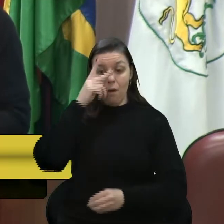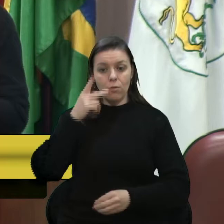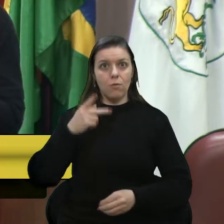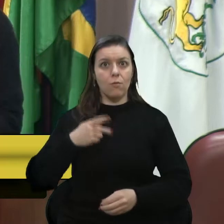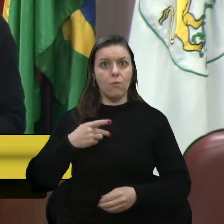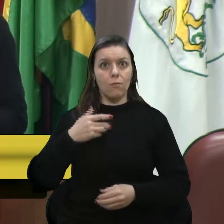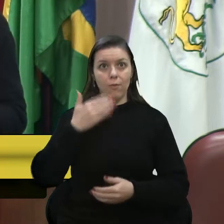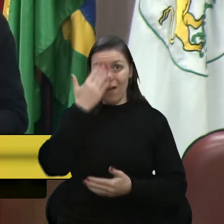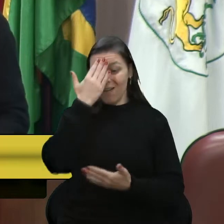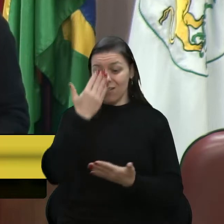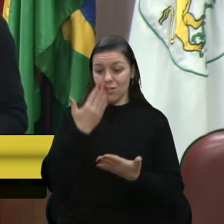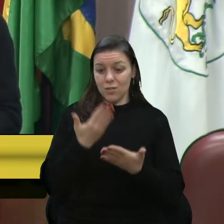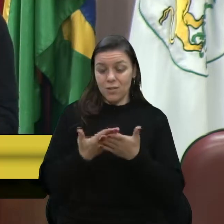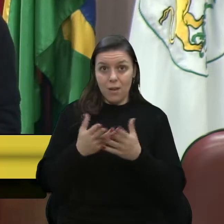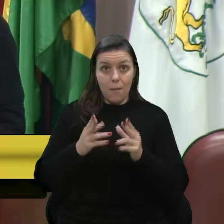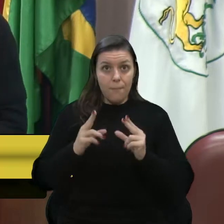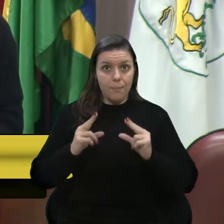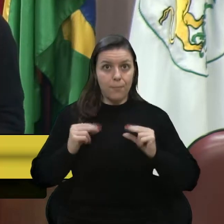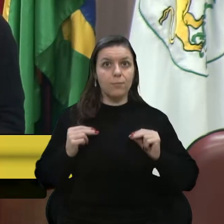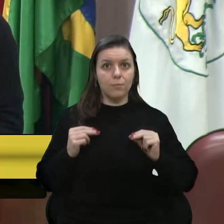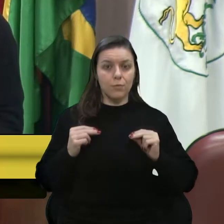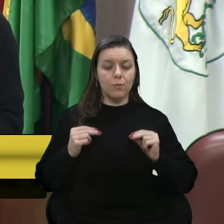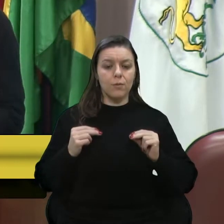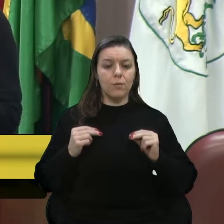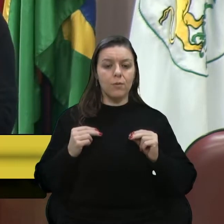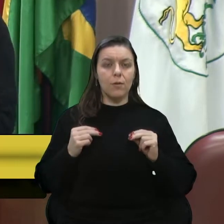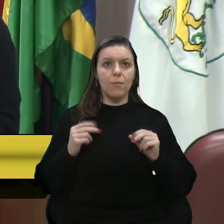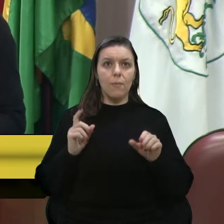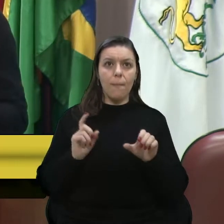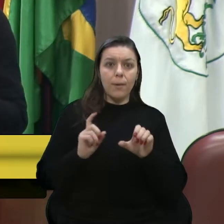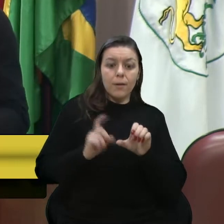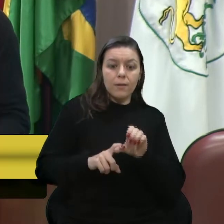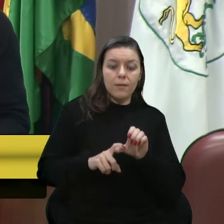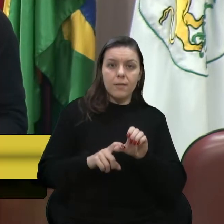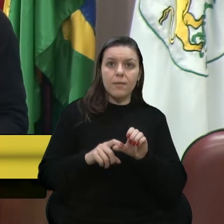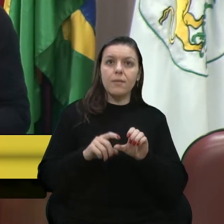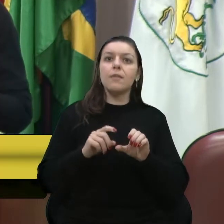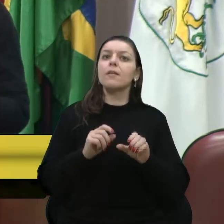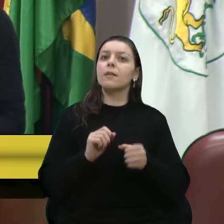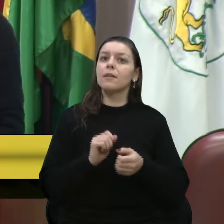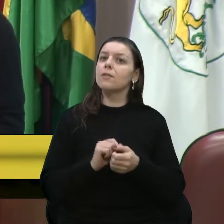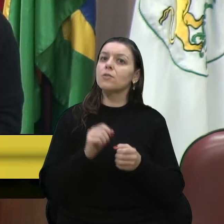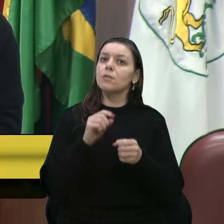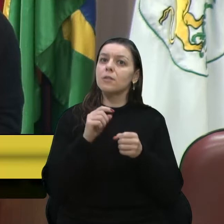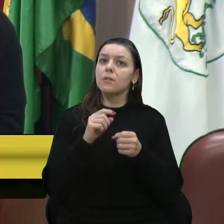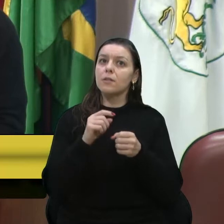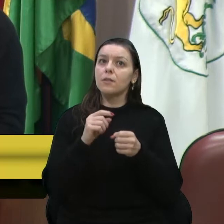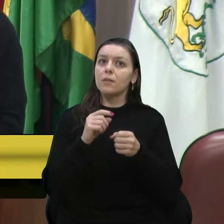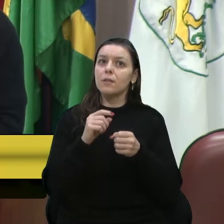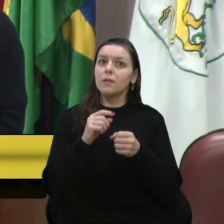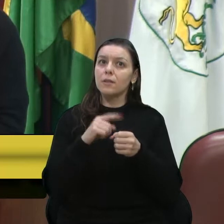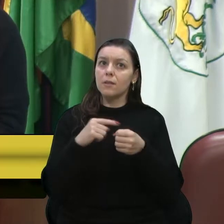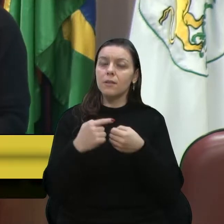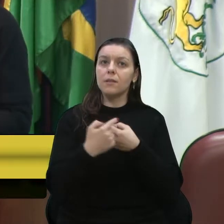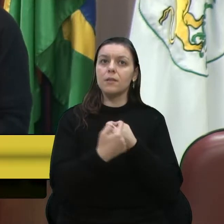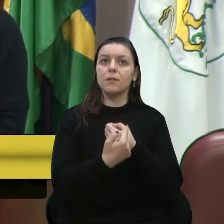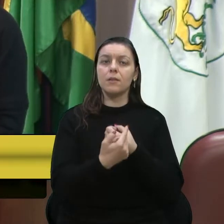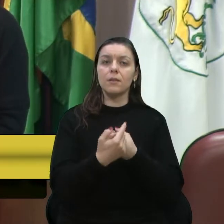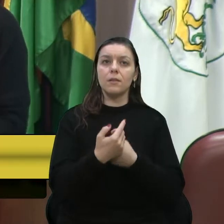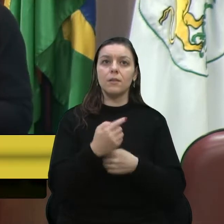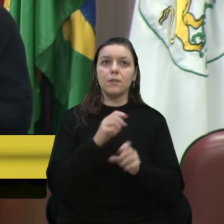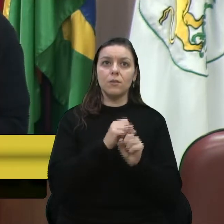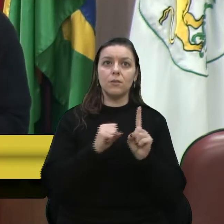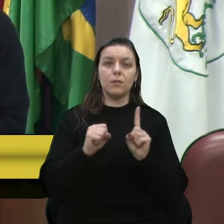sim, são pertencentes a uma sociedade, são seres ativos e capazes de realizar a transformação